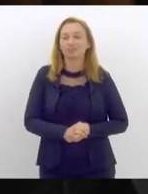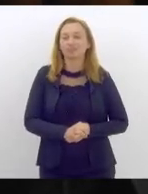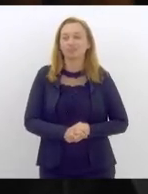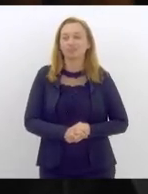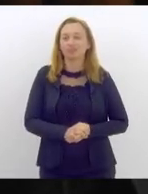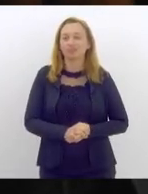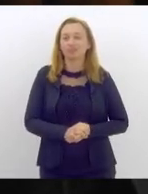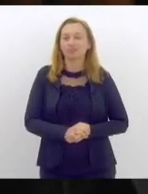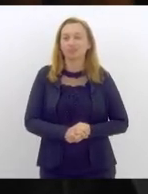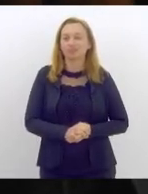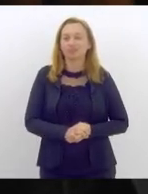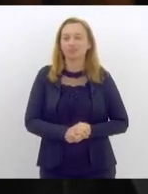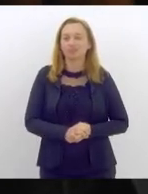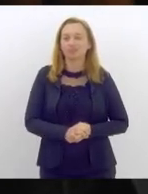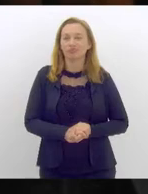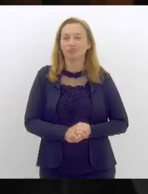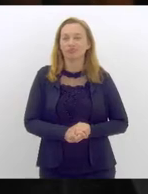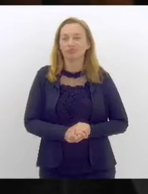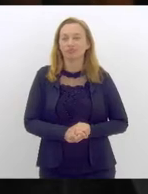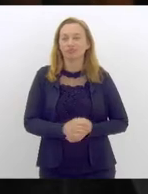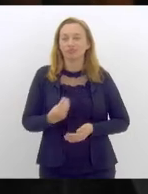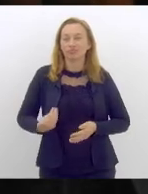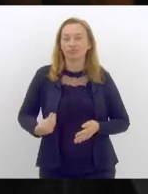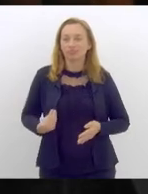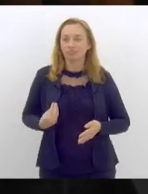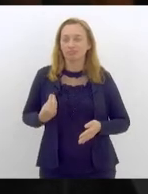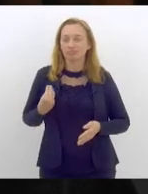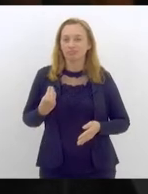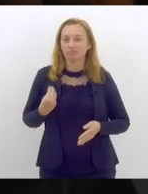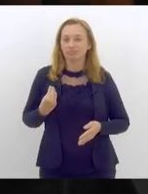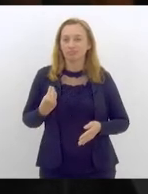destino do nosso país